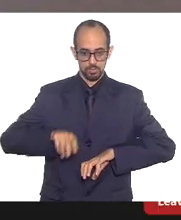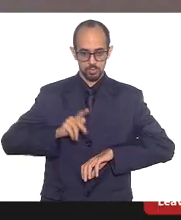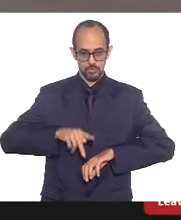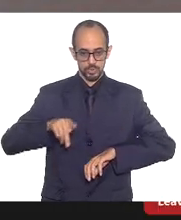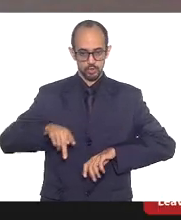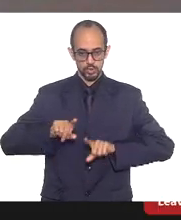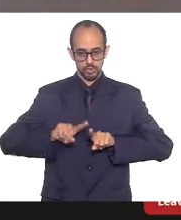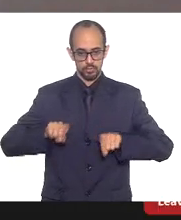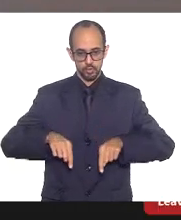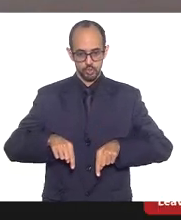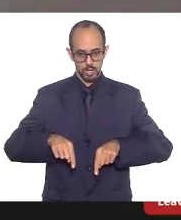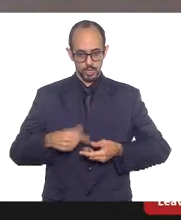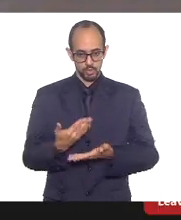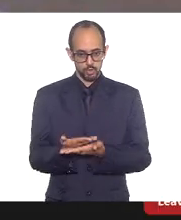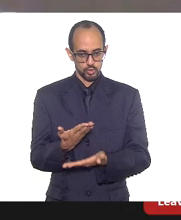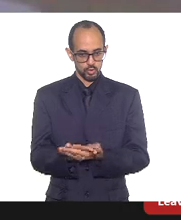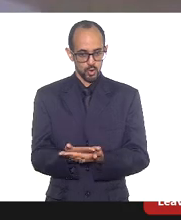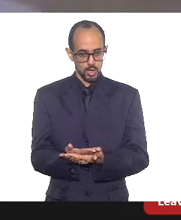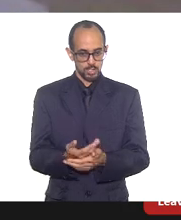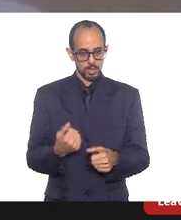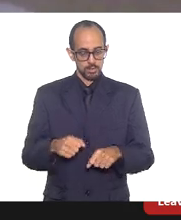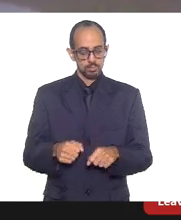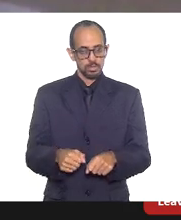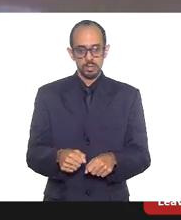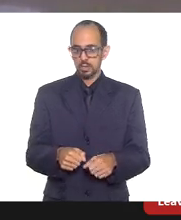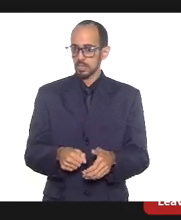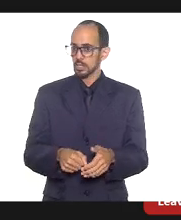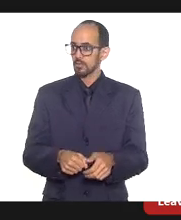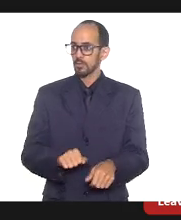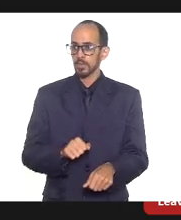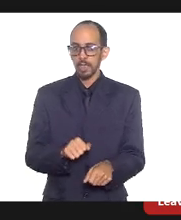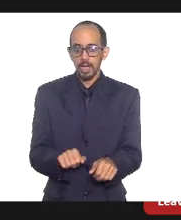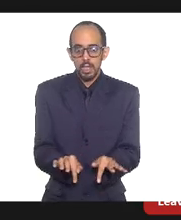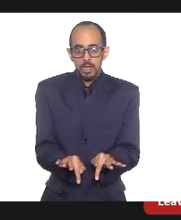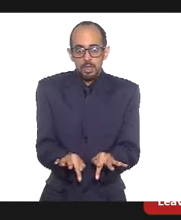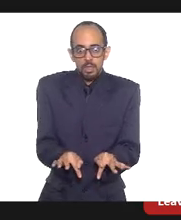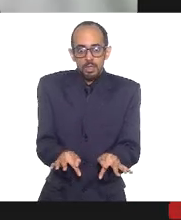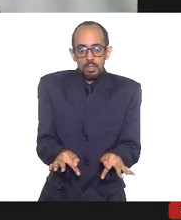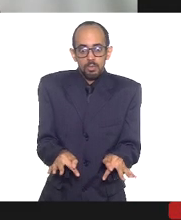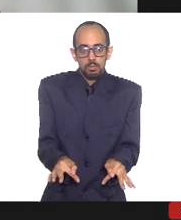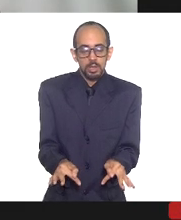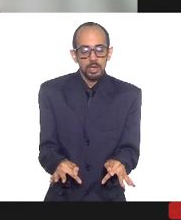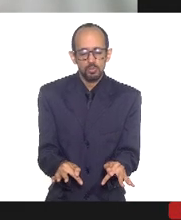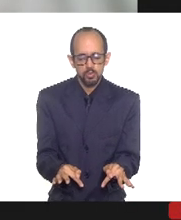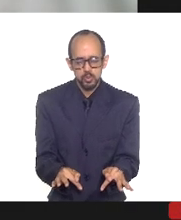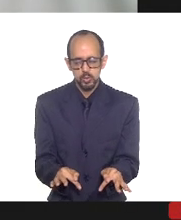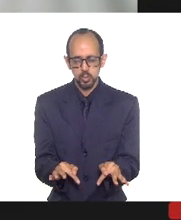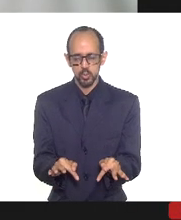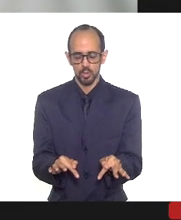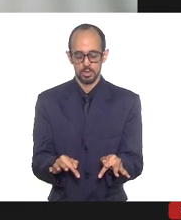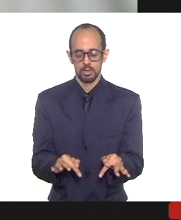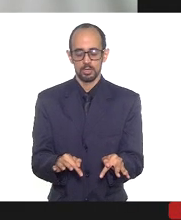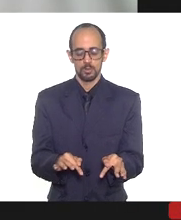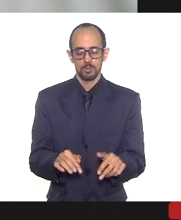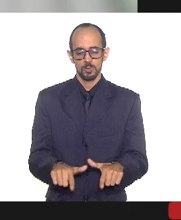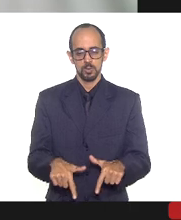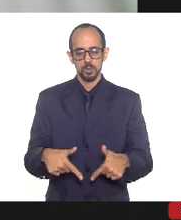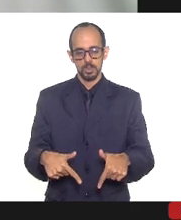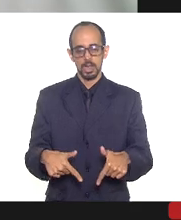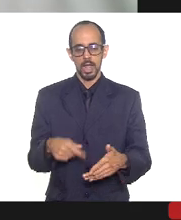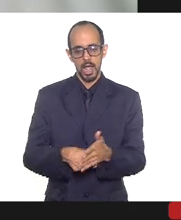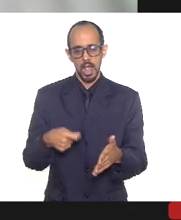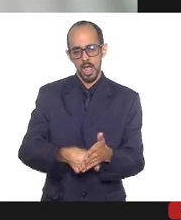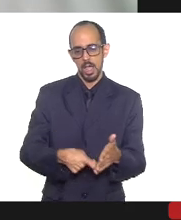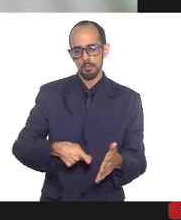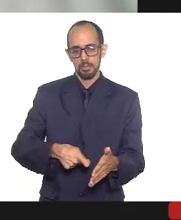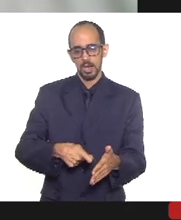de escola, eles precisam quase ficar se humilhando para buscar um direito que é o básico, que é o seu direito à progressão de carreira.